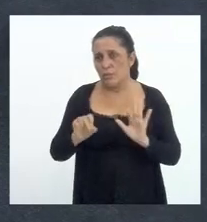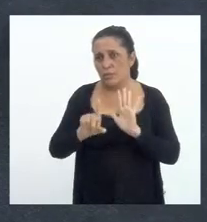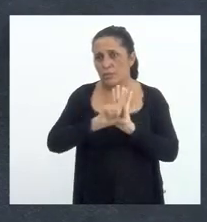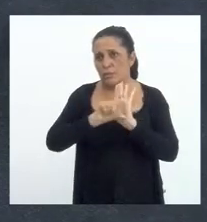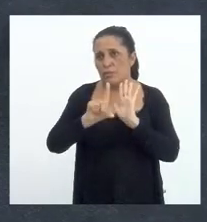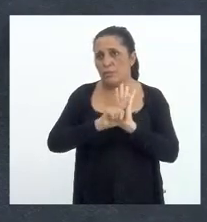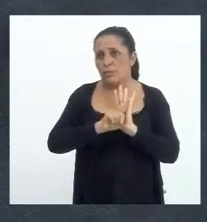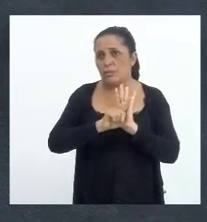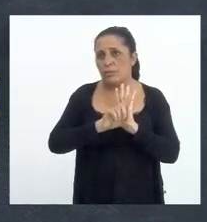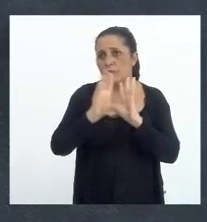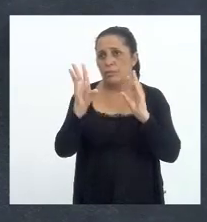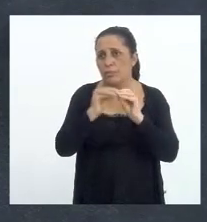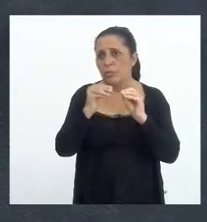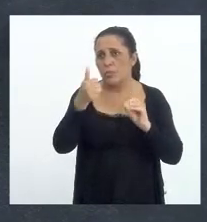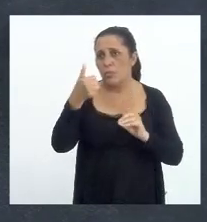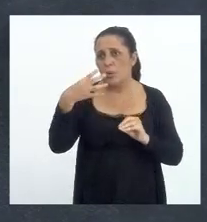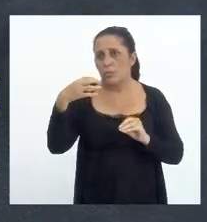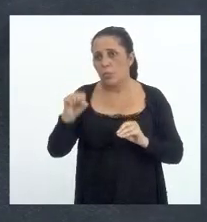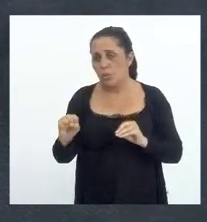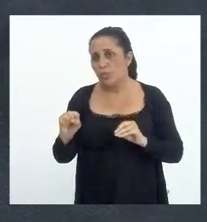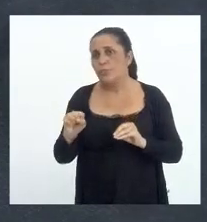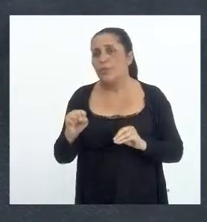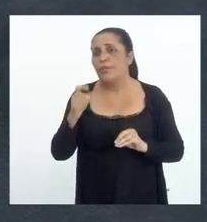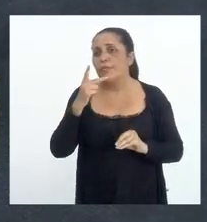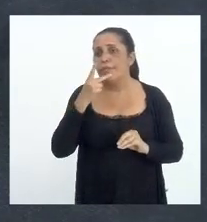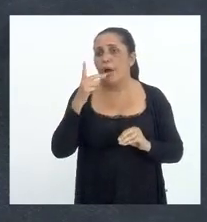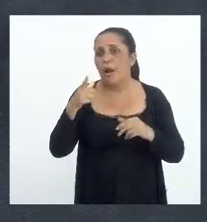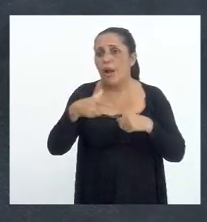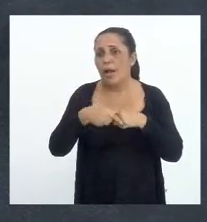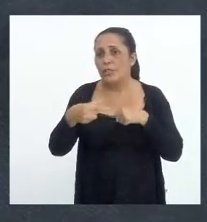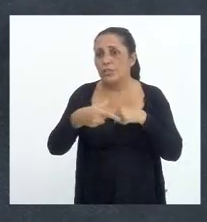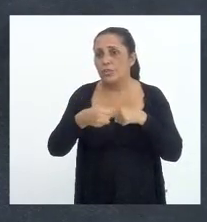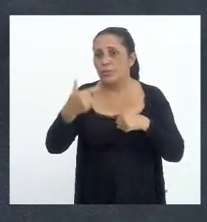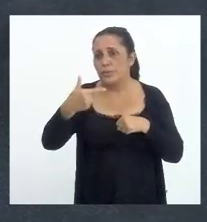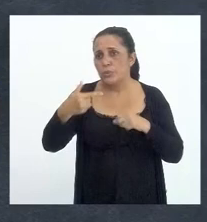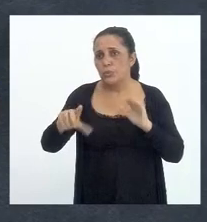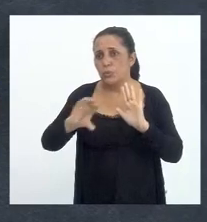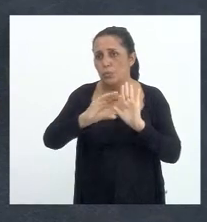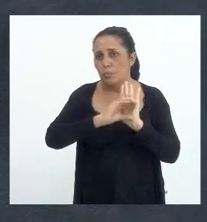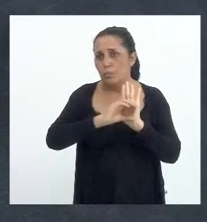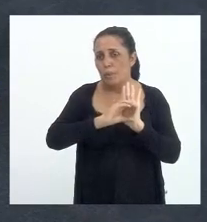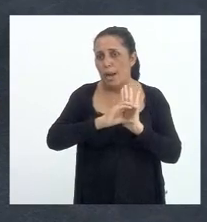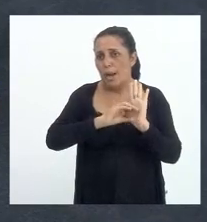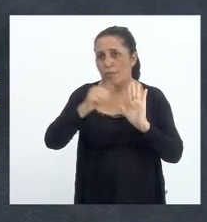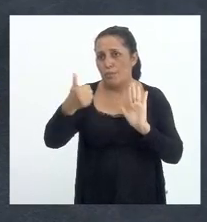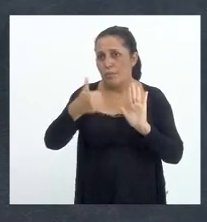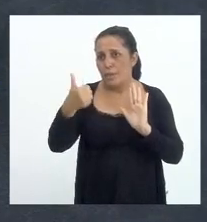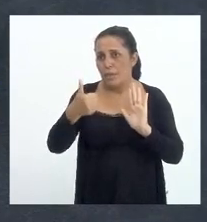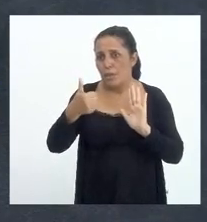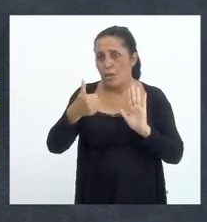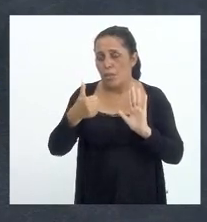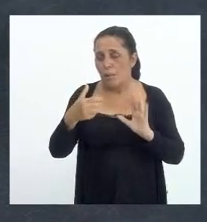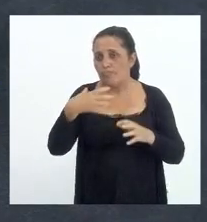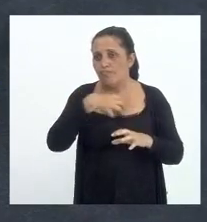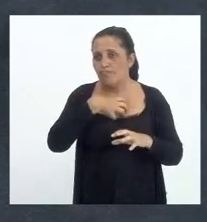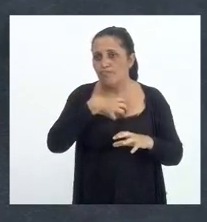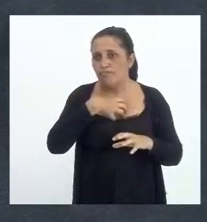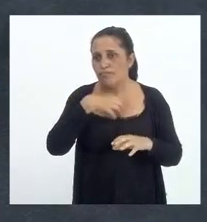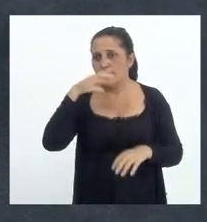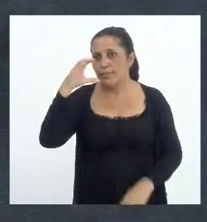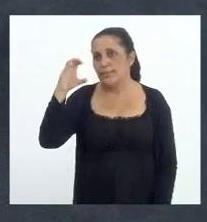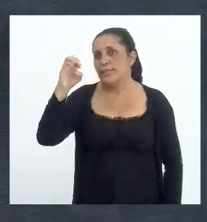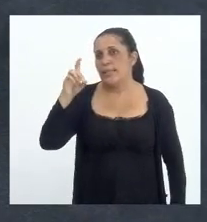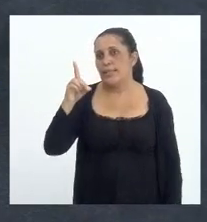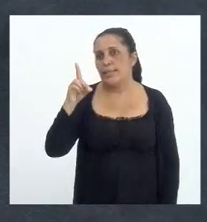Complementar 148 com o limitador que fala o artigo 2º, parágrafo 1º, é quase um impacto de uma SEDAI